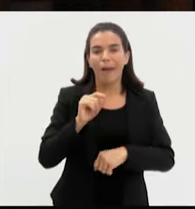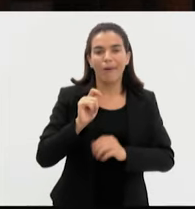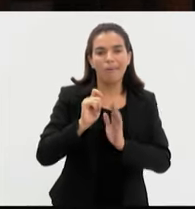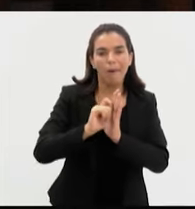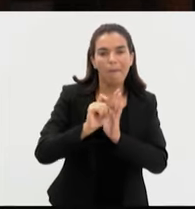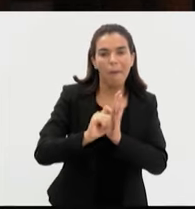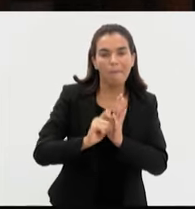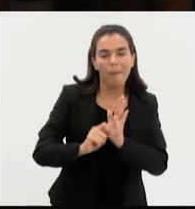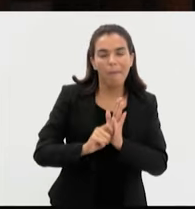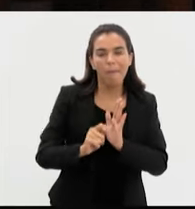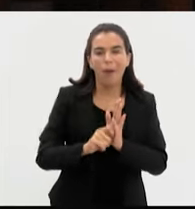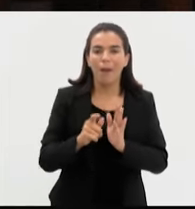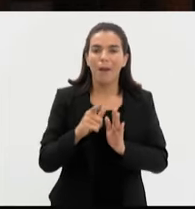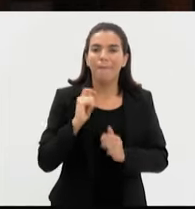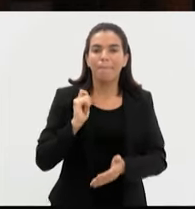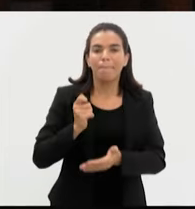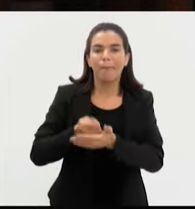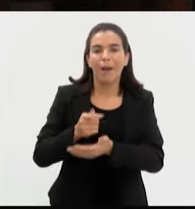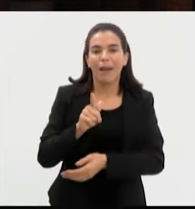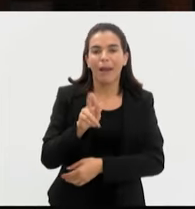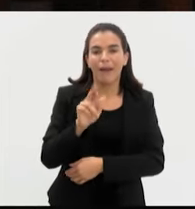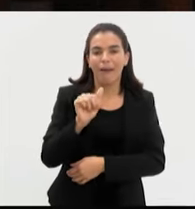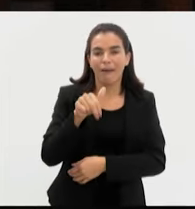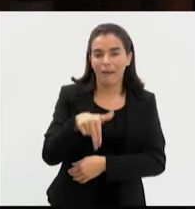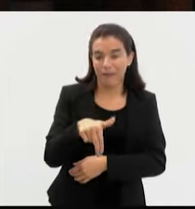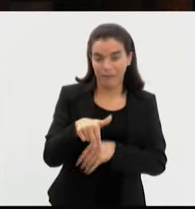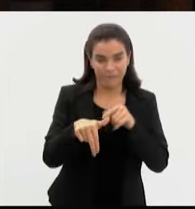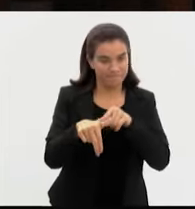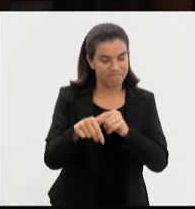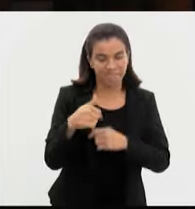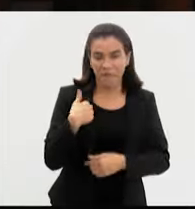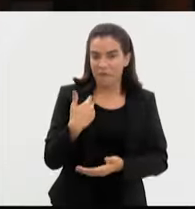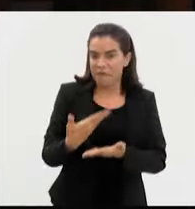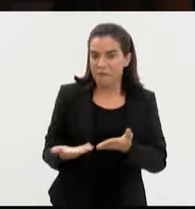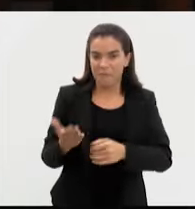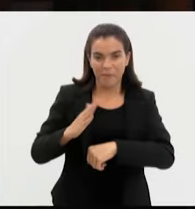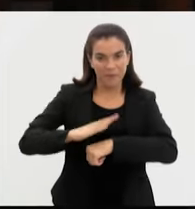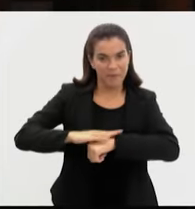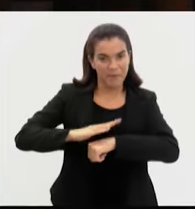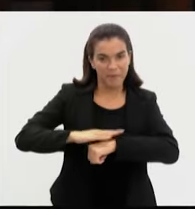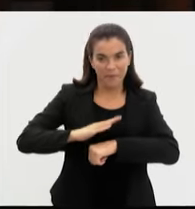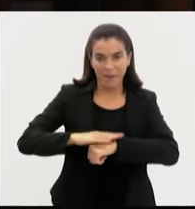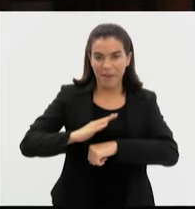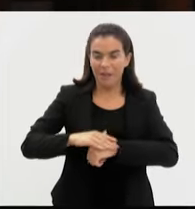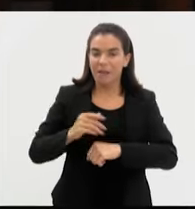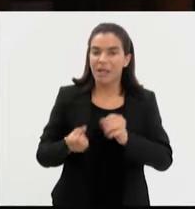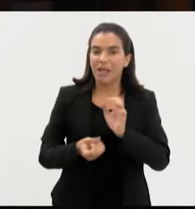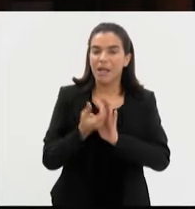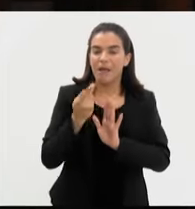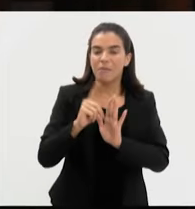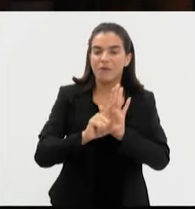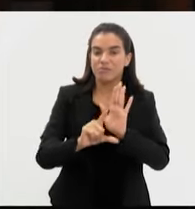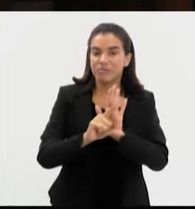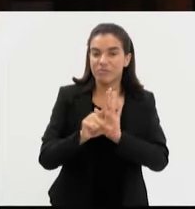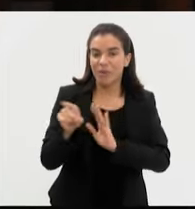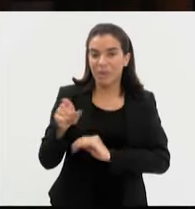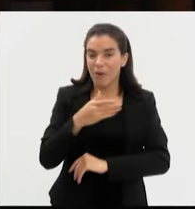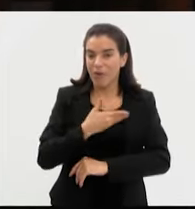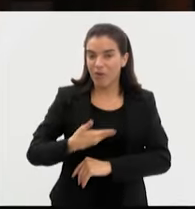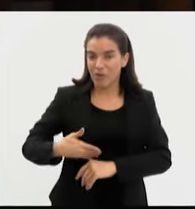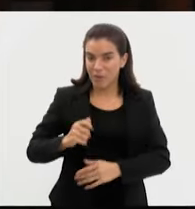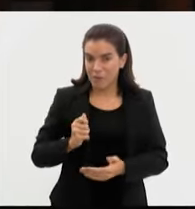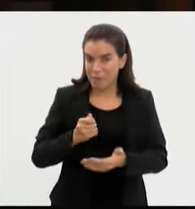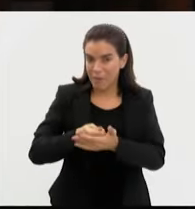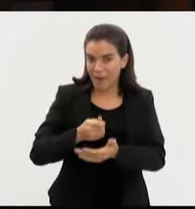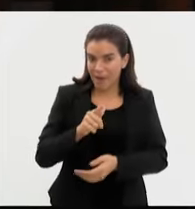dizendo Governador pagar GR eu não vou ficar perdendo meu tempo fazendo dizendo que o governador tem que pagar